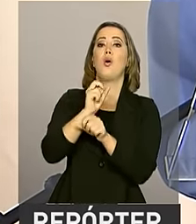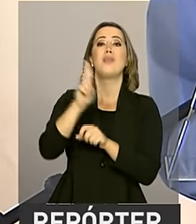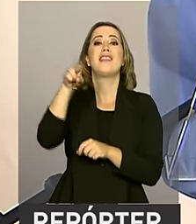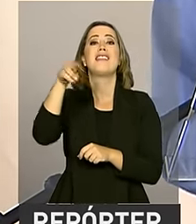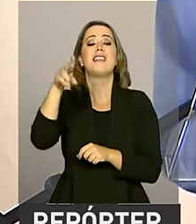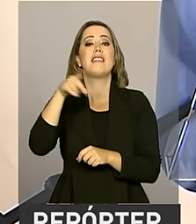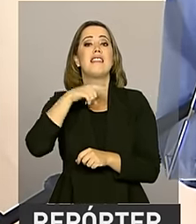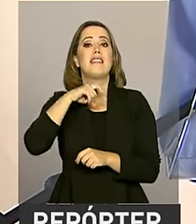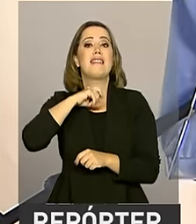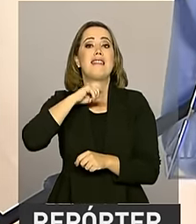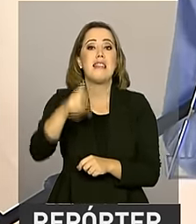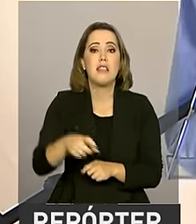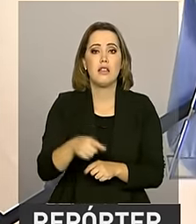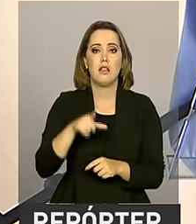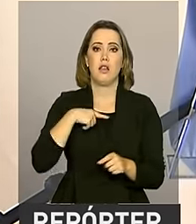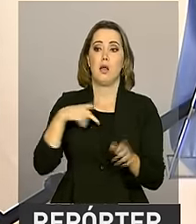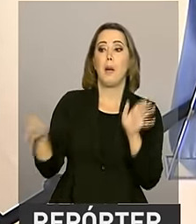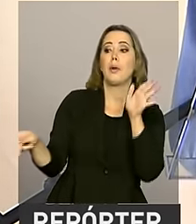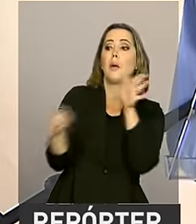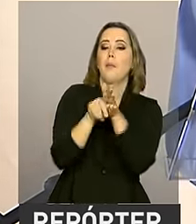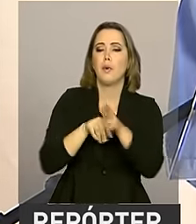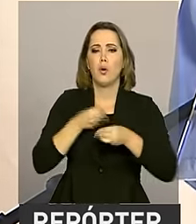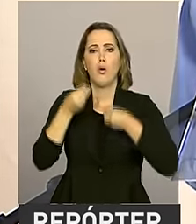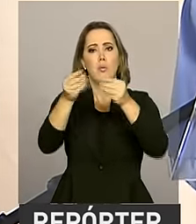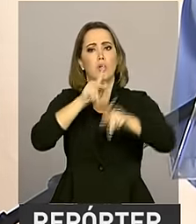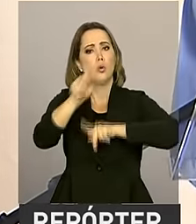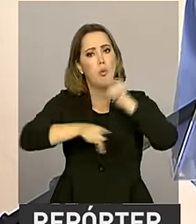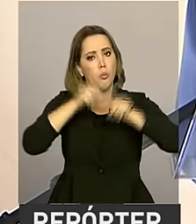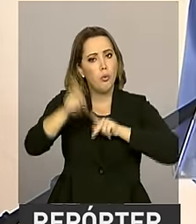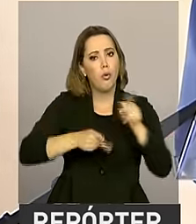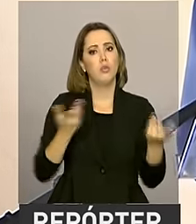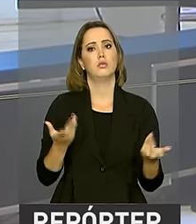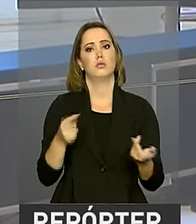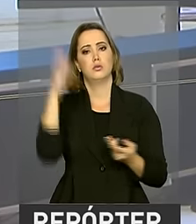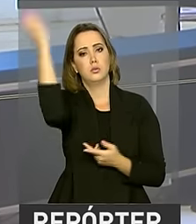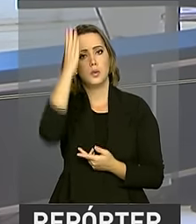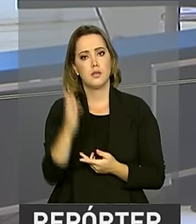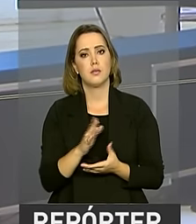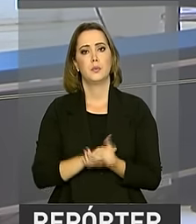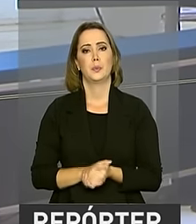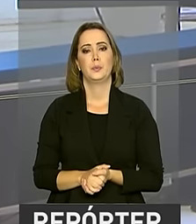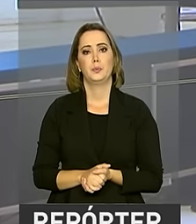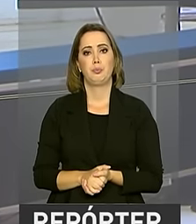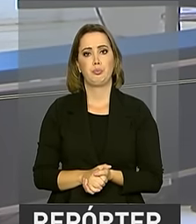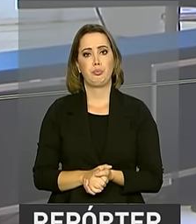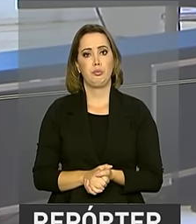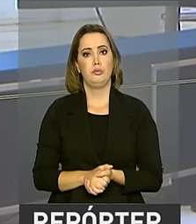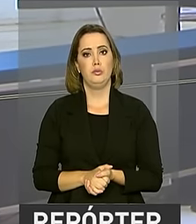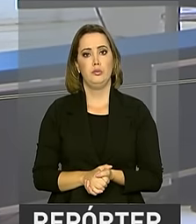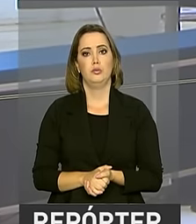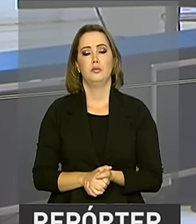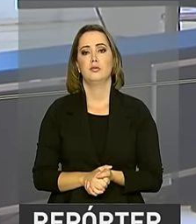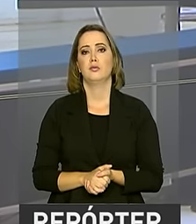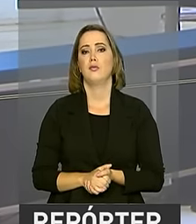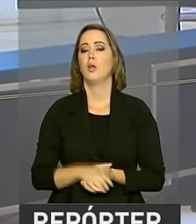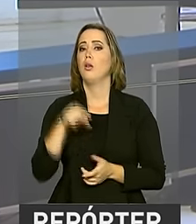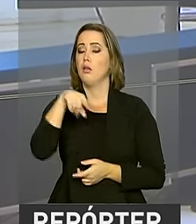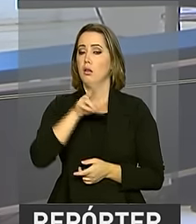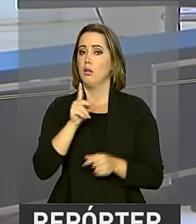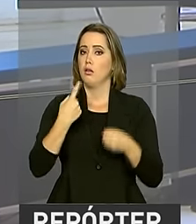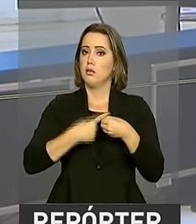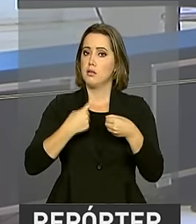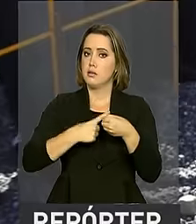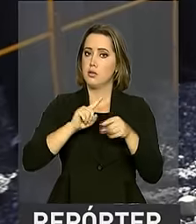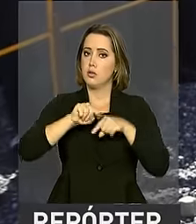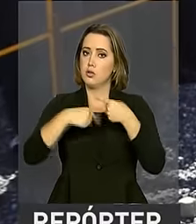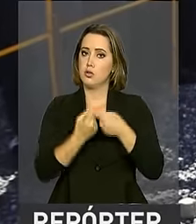a paternidade é do povo brasileiro e do Povo nordestino e de Campina Grande o presidente temer